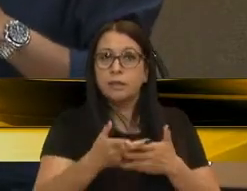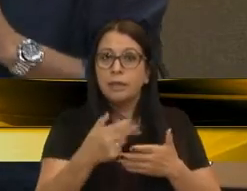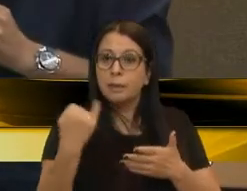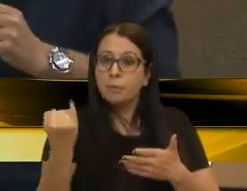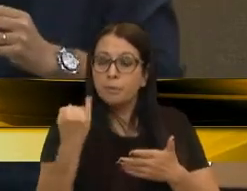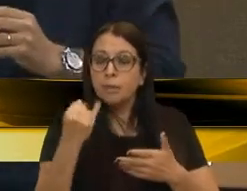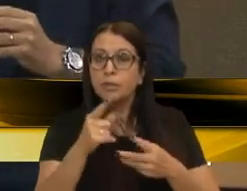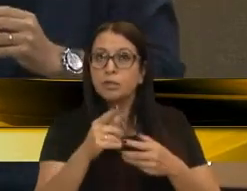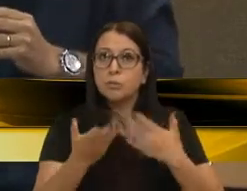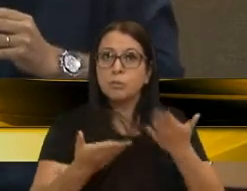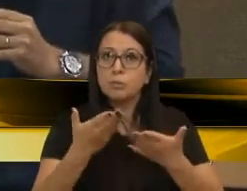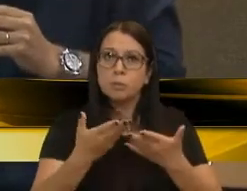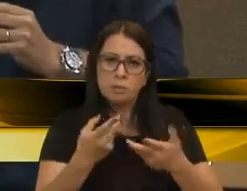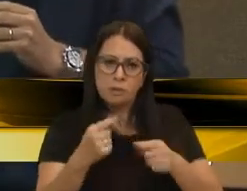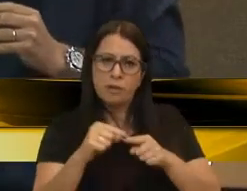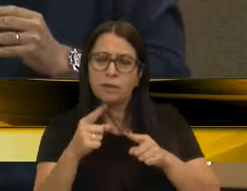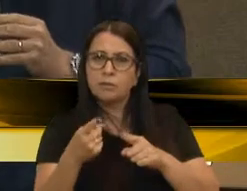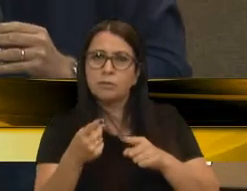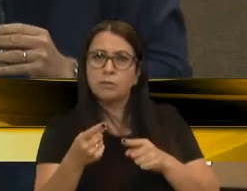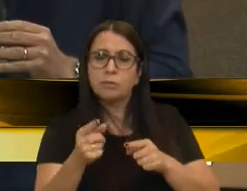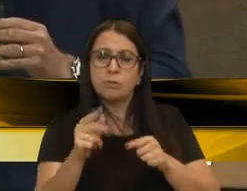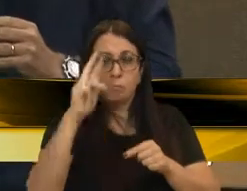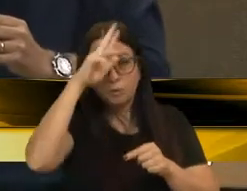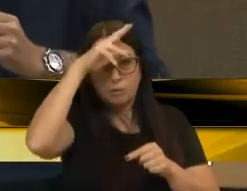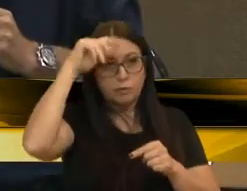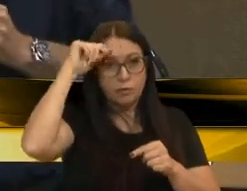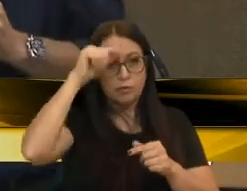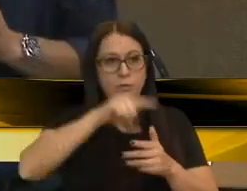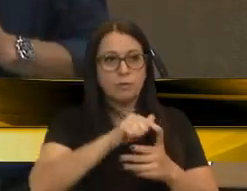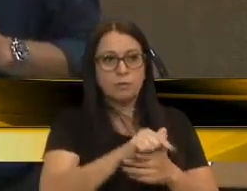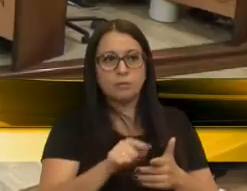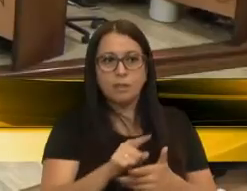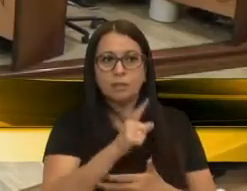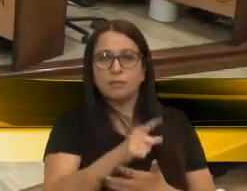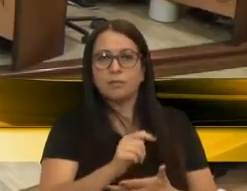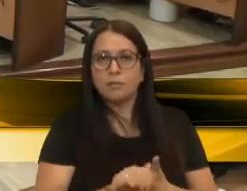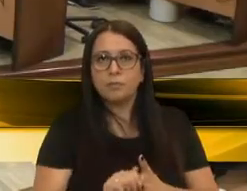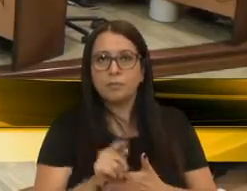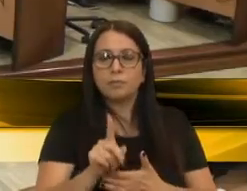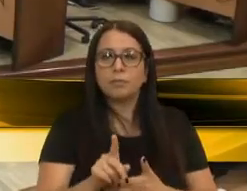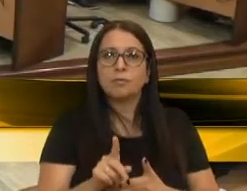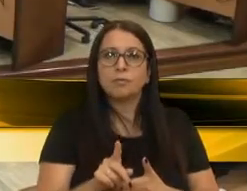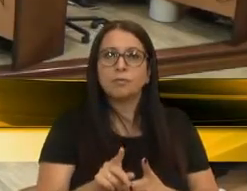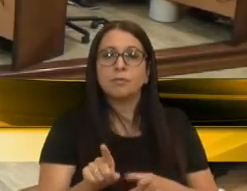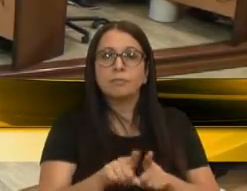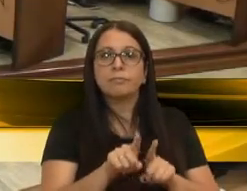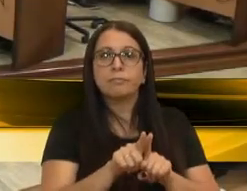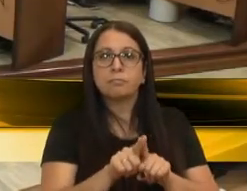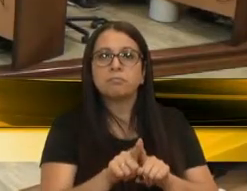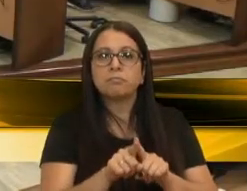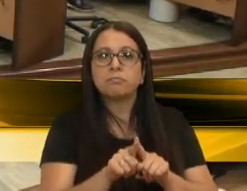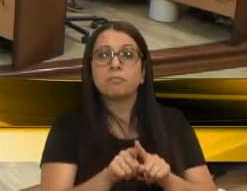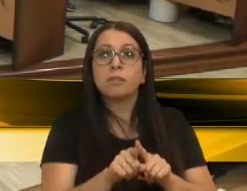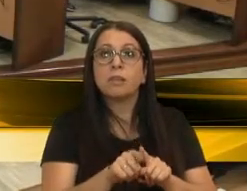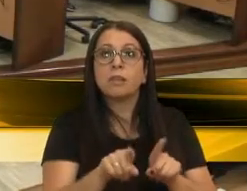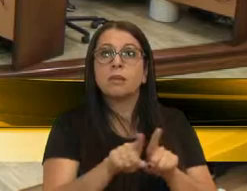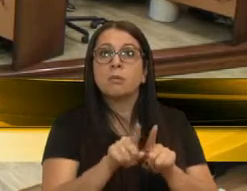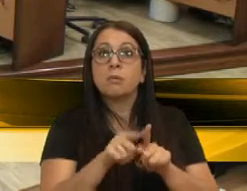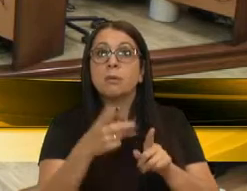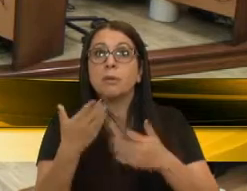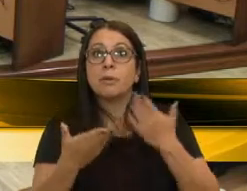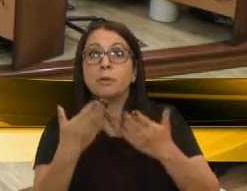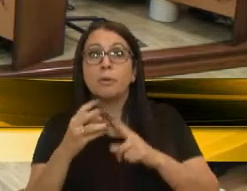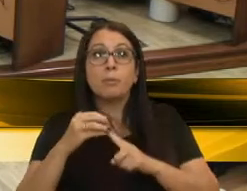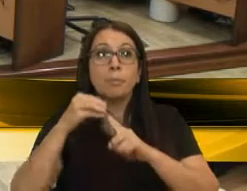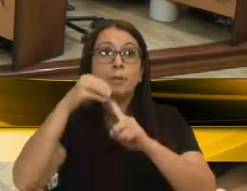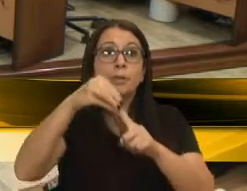outro equívoco do senhor prefeito. Então, eu entendo, vereador Renato, que o poder público, ele não só deve atender com